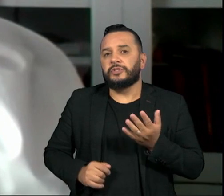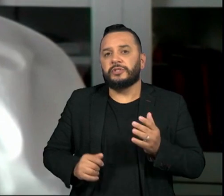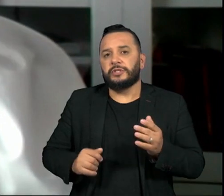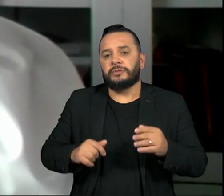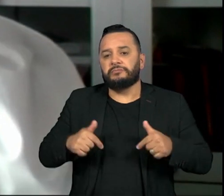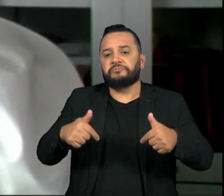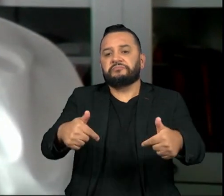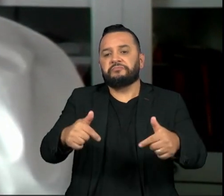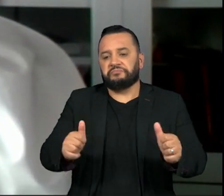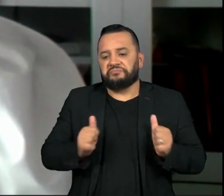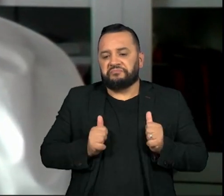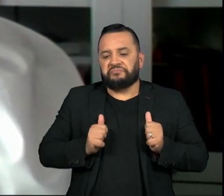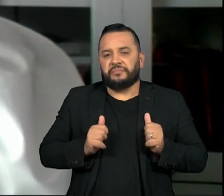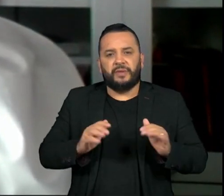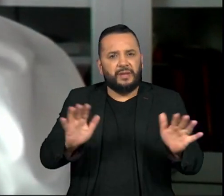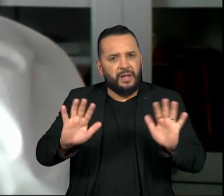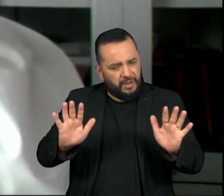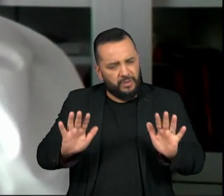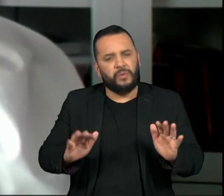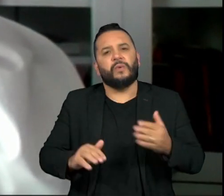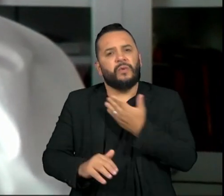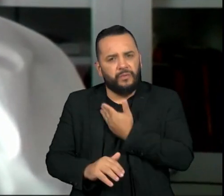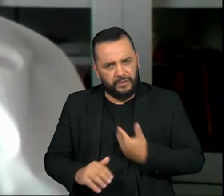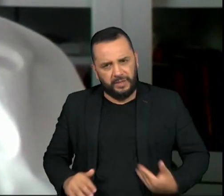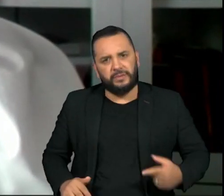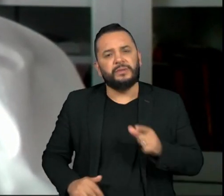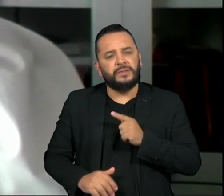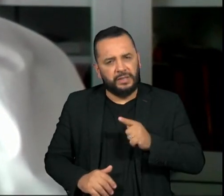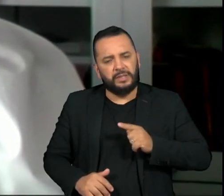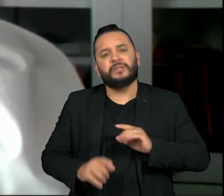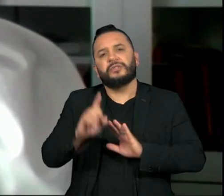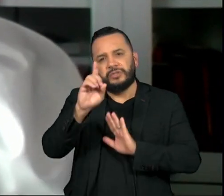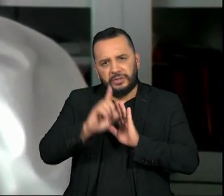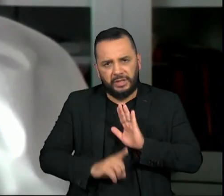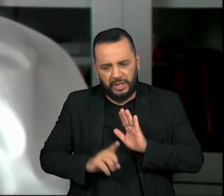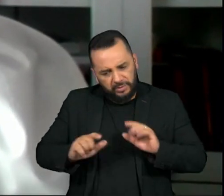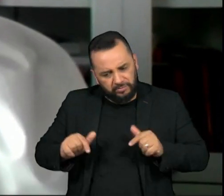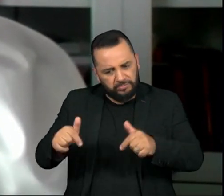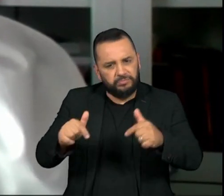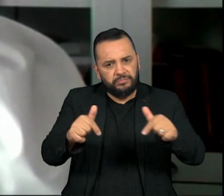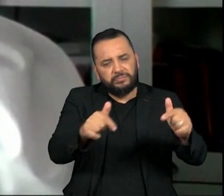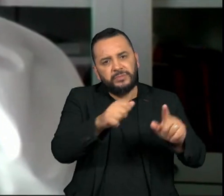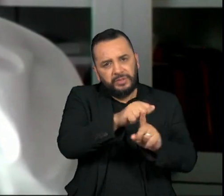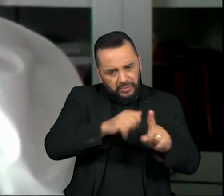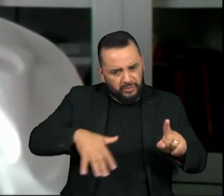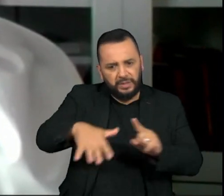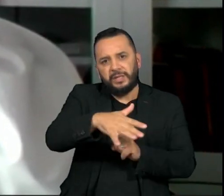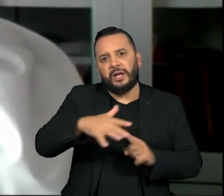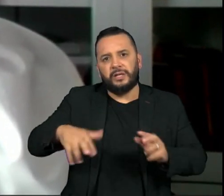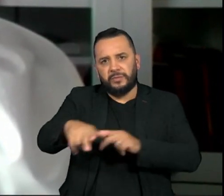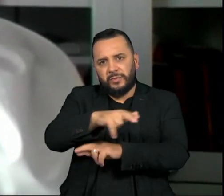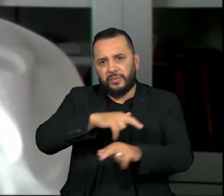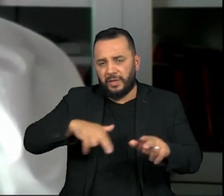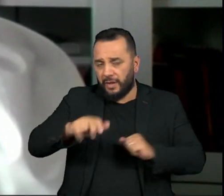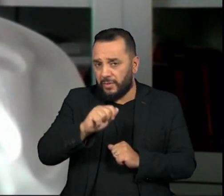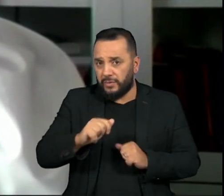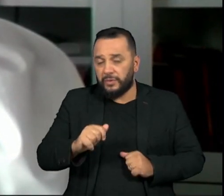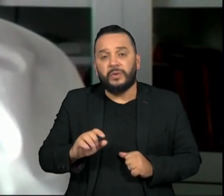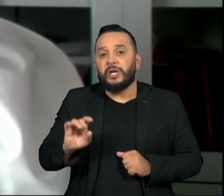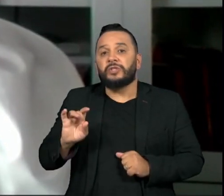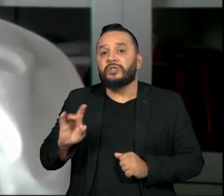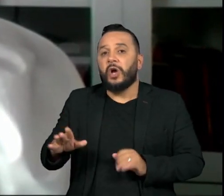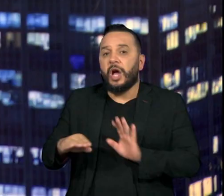né? O Estado, ele tem deveres perante uma sociedade plural, não só perante a maioria